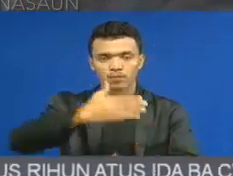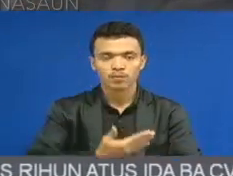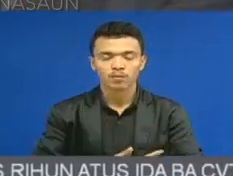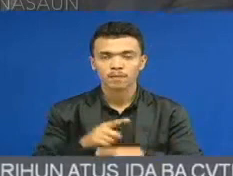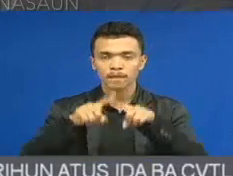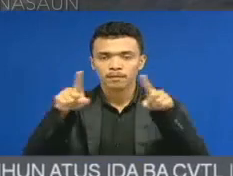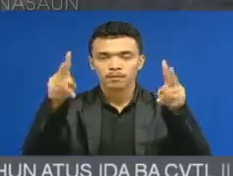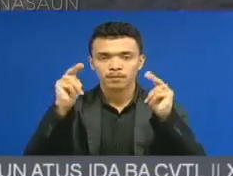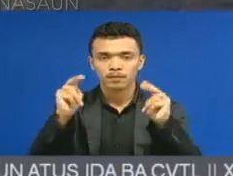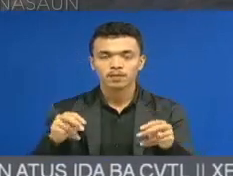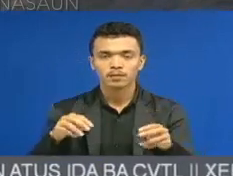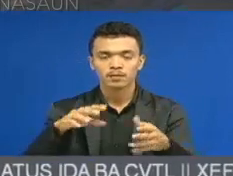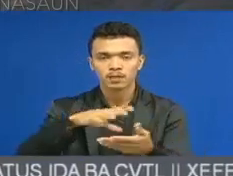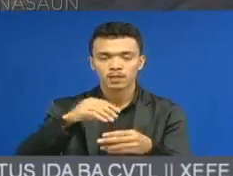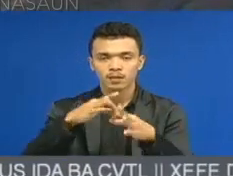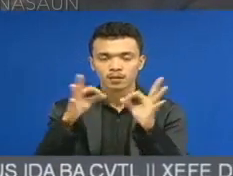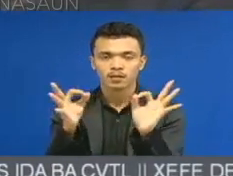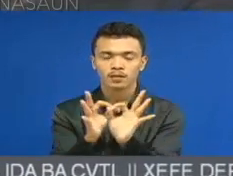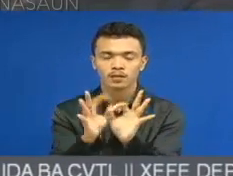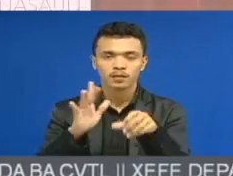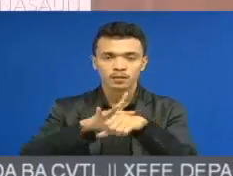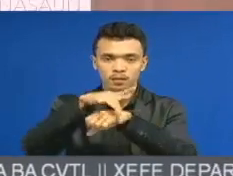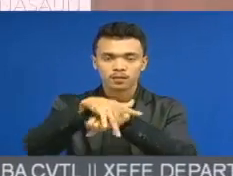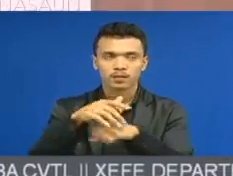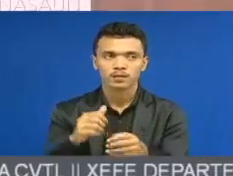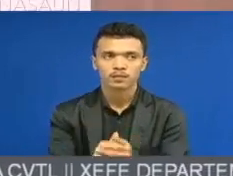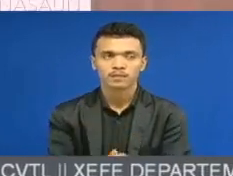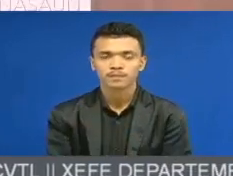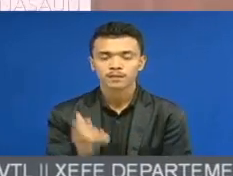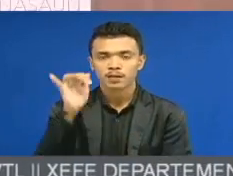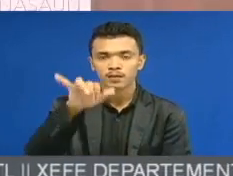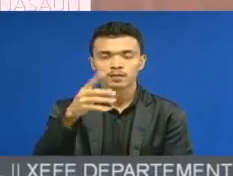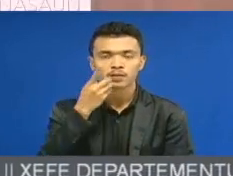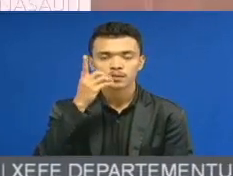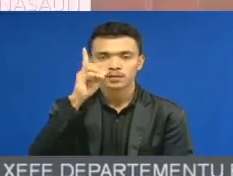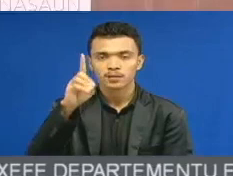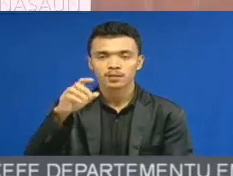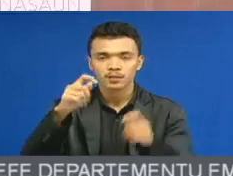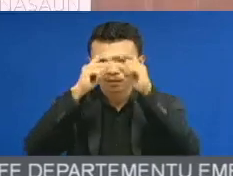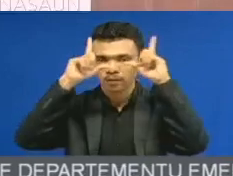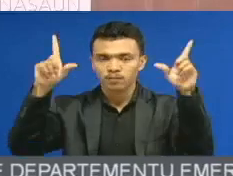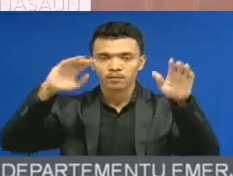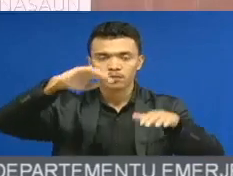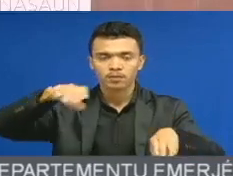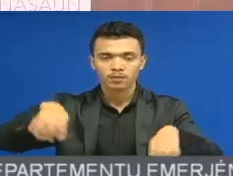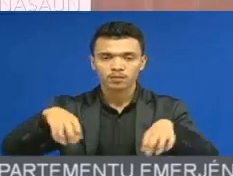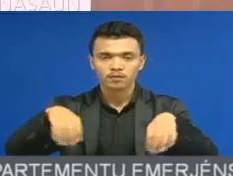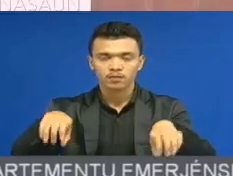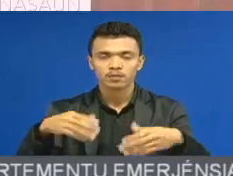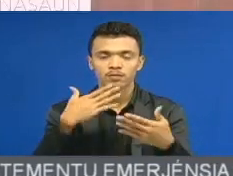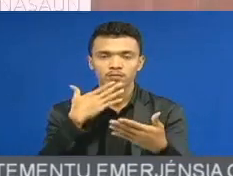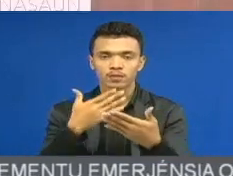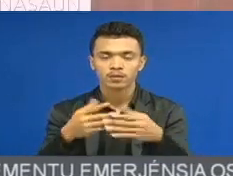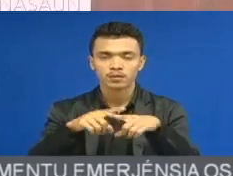hadia kualidade lian inglês. Malah tos na insir hatete kata Timor-Leste ini trabalhador ne servisu diak tep-tepes. So ke precisa